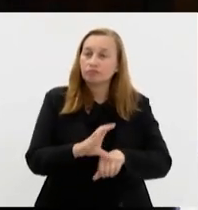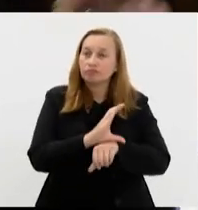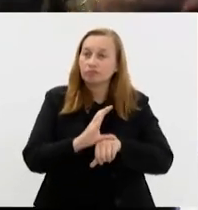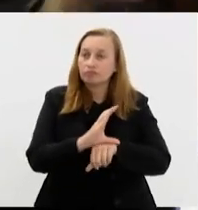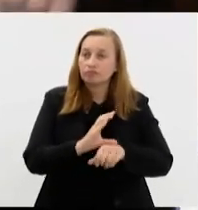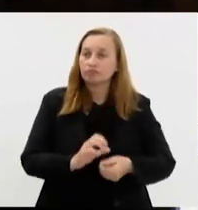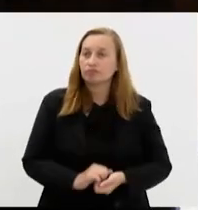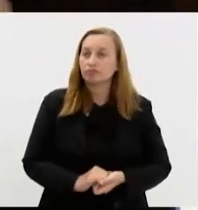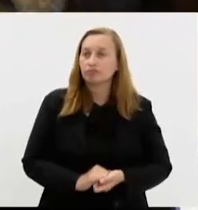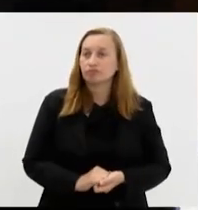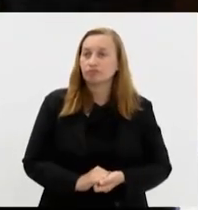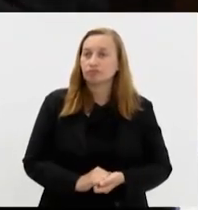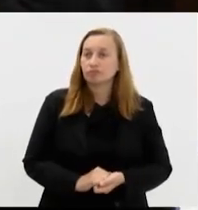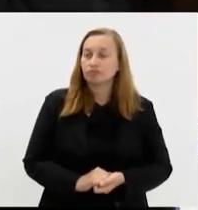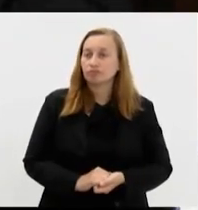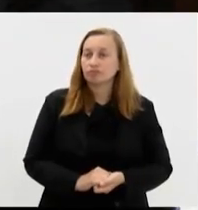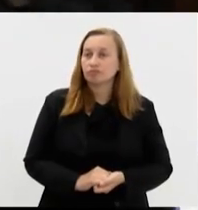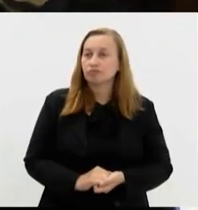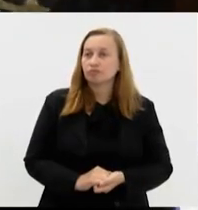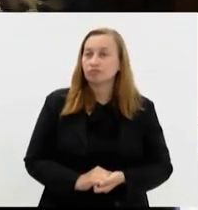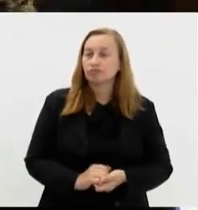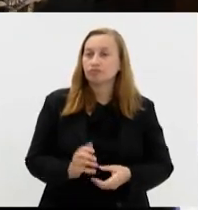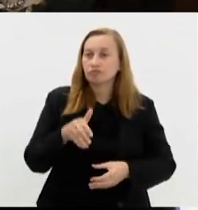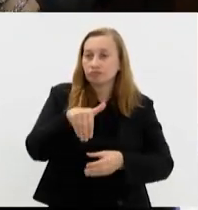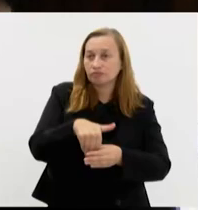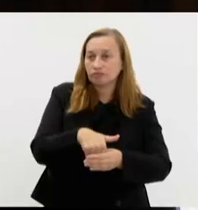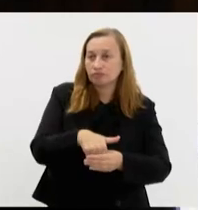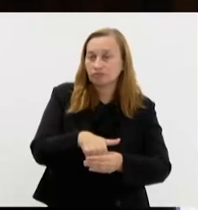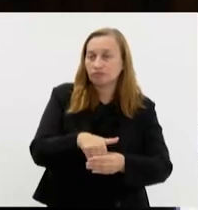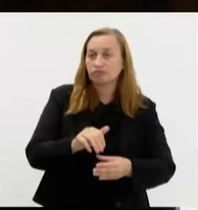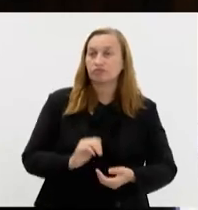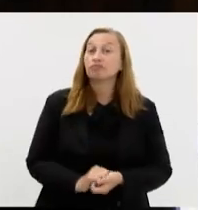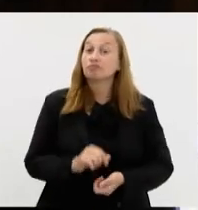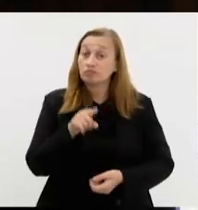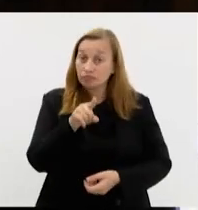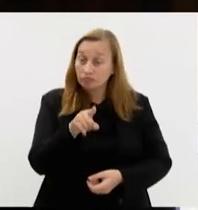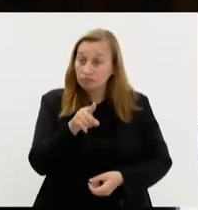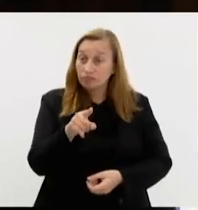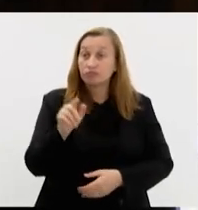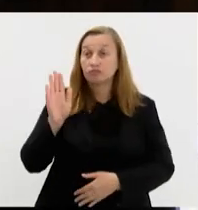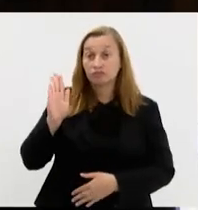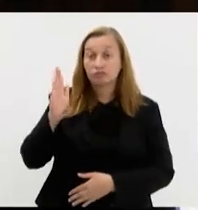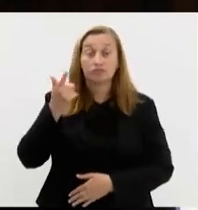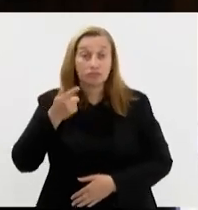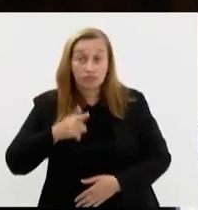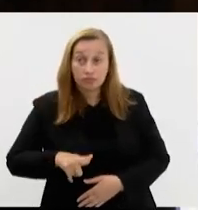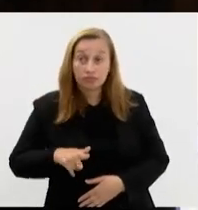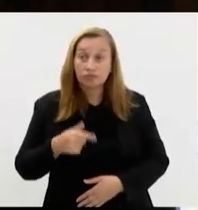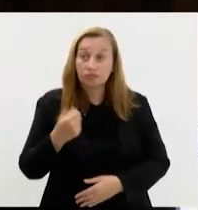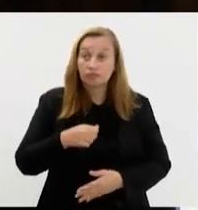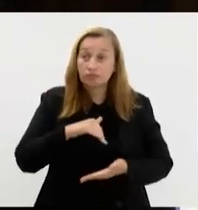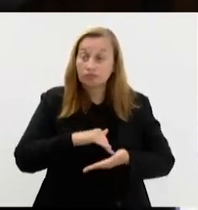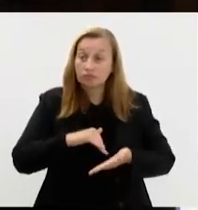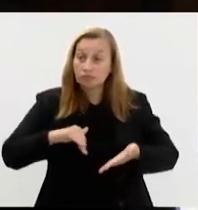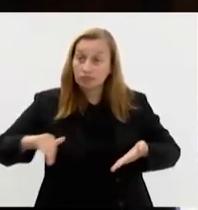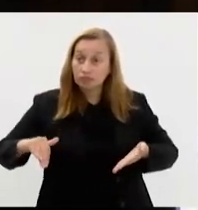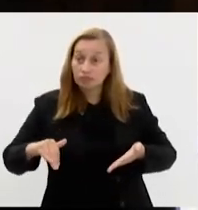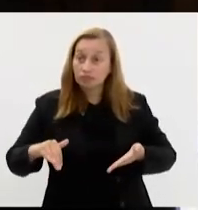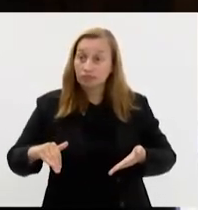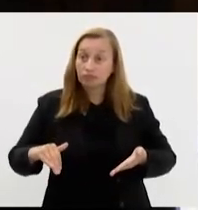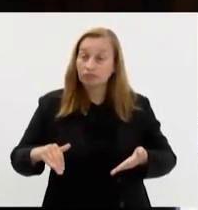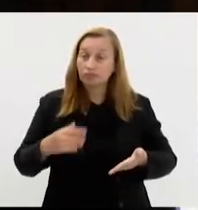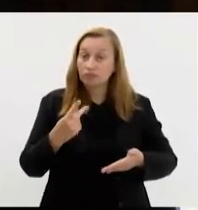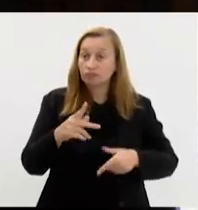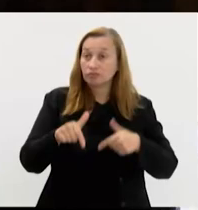na emenda reeleição lá da época do governo Fernando Henrique que você para ser candidato a reeleição você tem que se afastar do seu cargo se meses